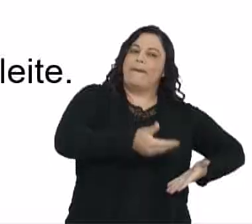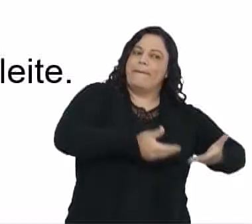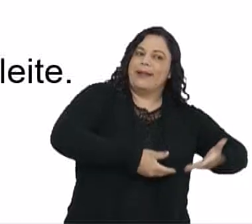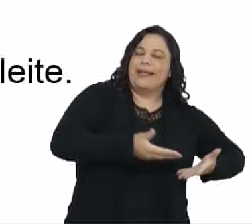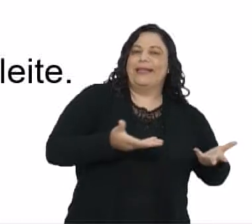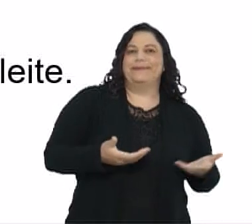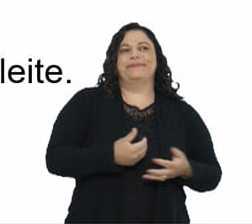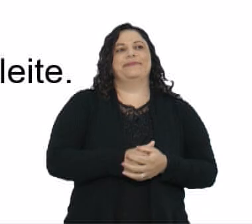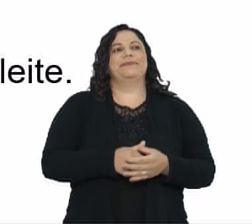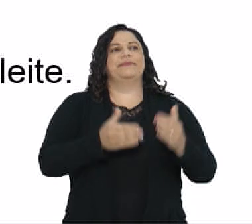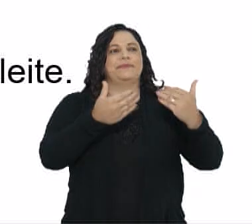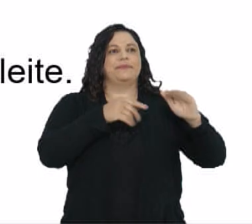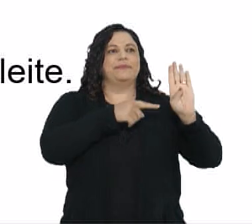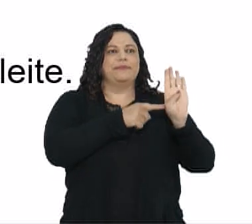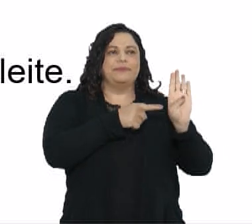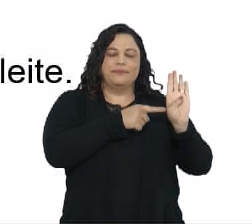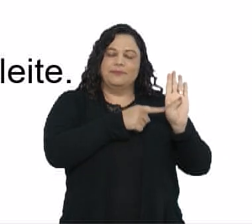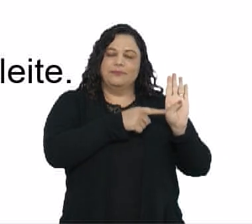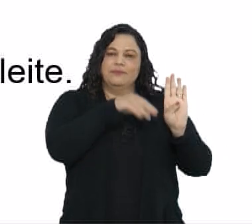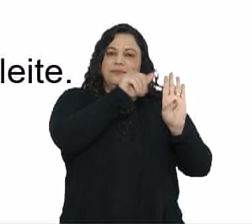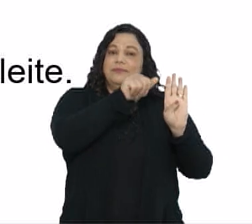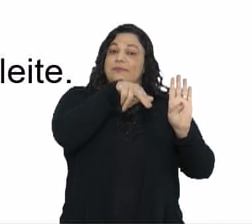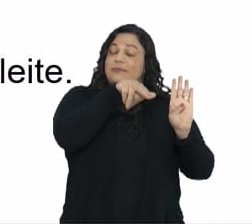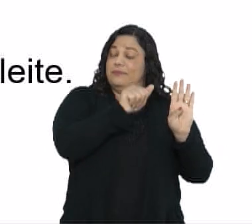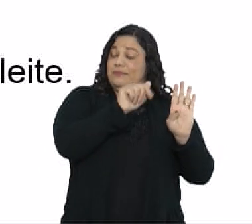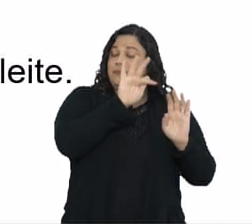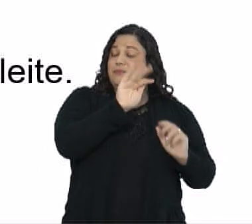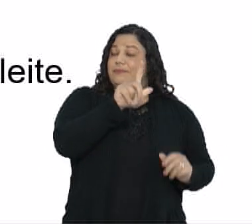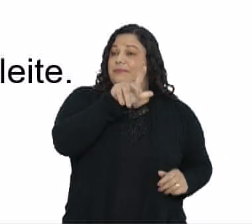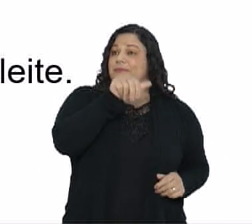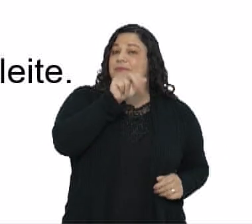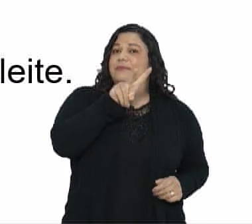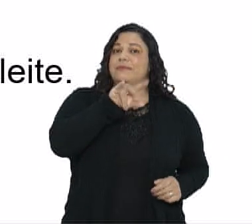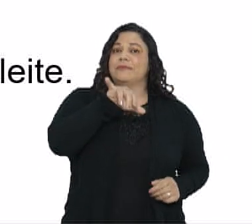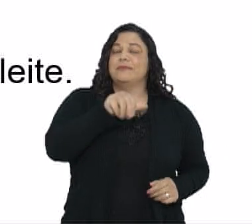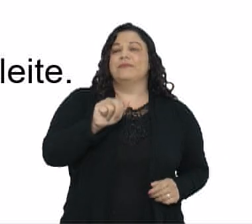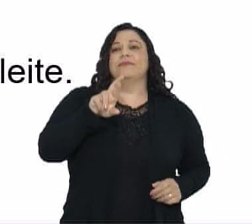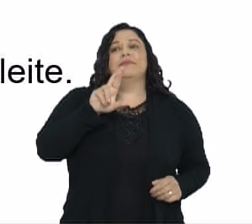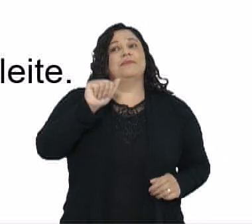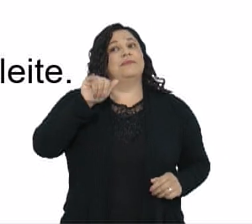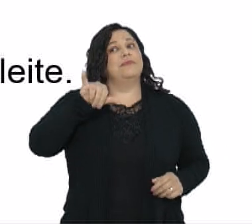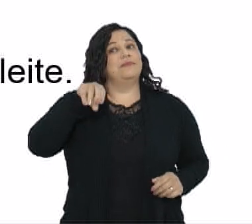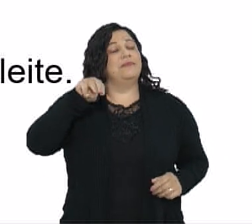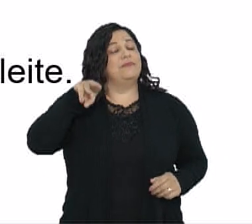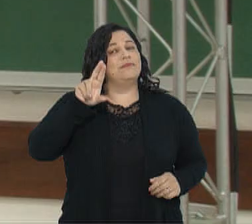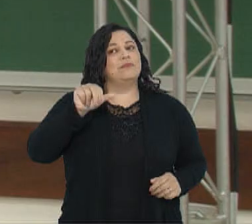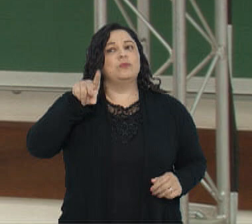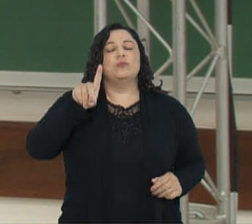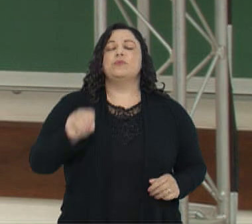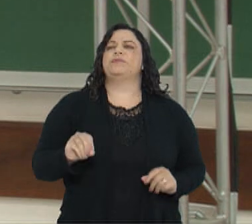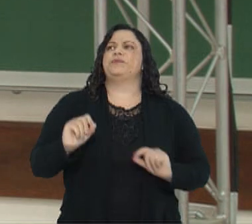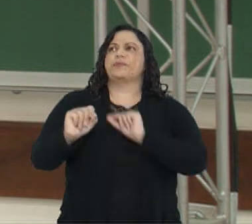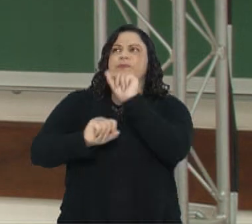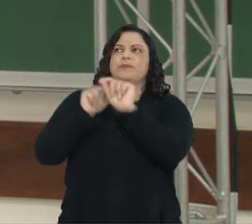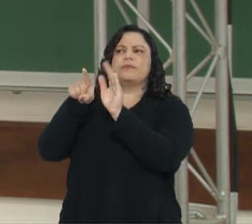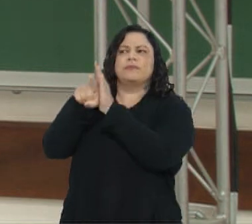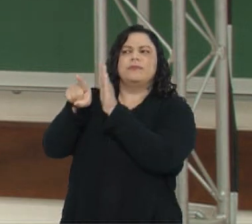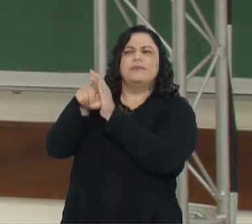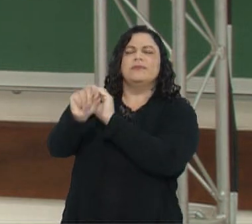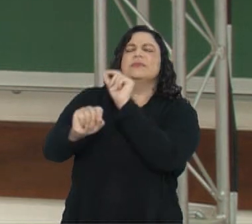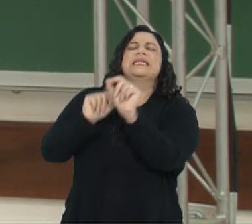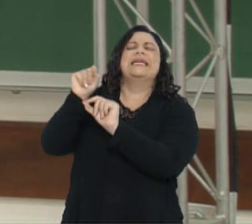Ana Flávia e Raimundo terminaram o namoro. Quem terminou o namoro? Ana Flávia e